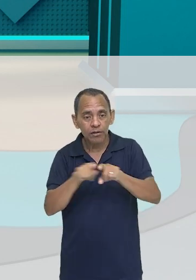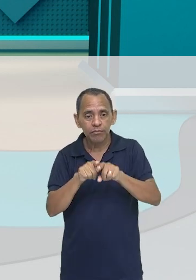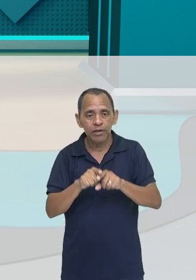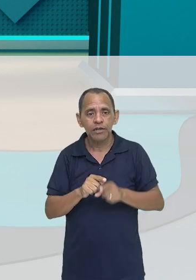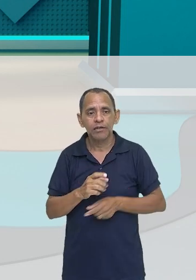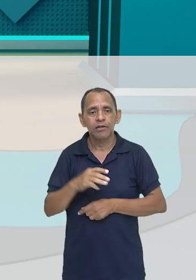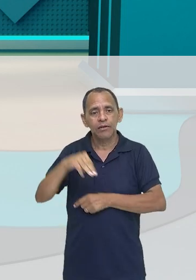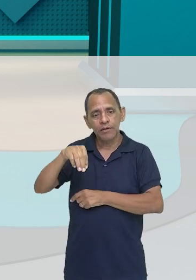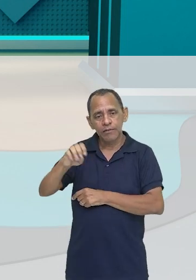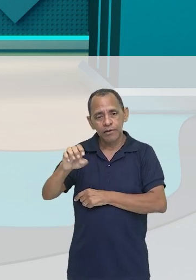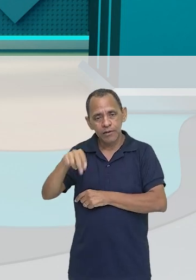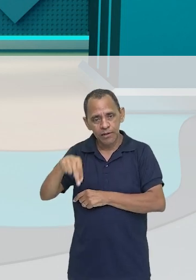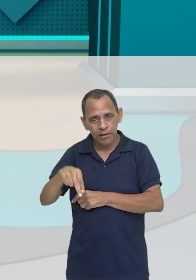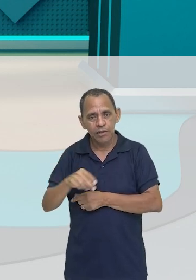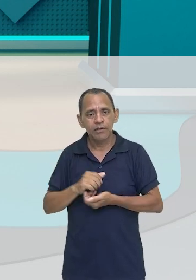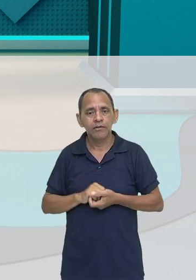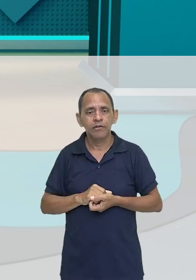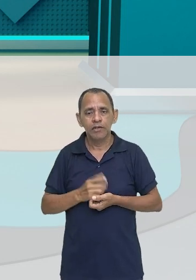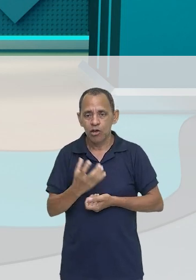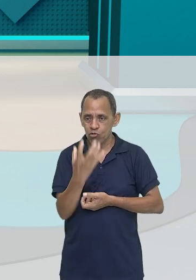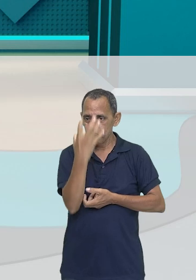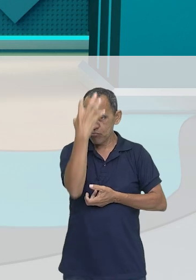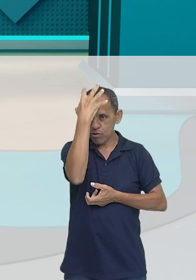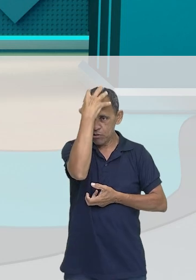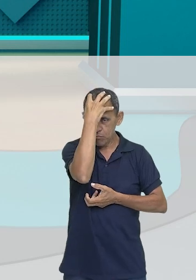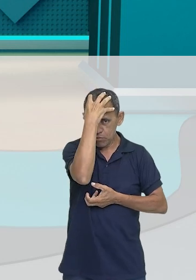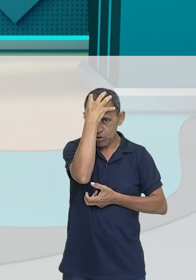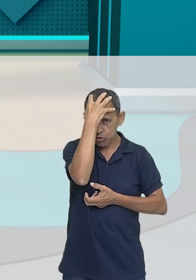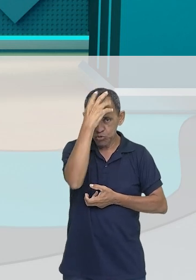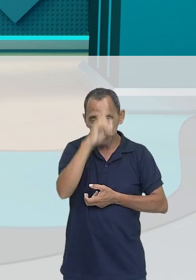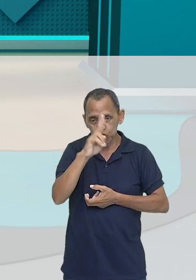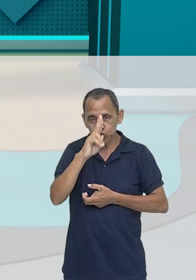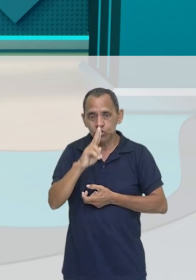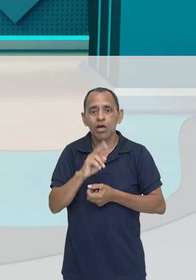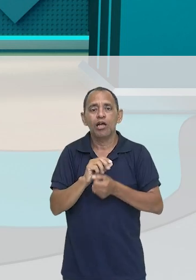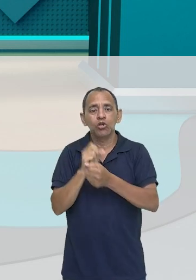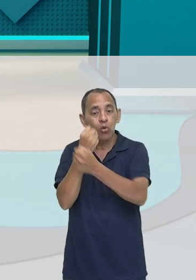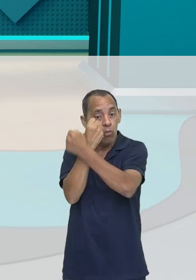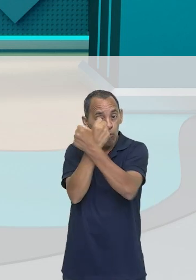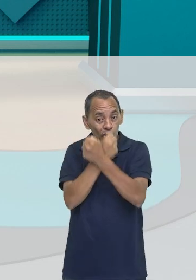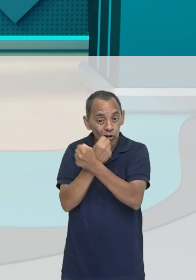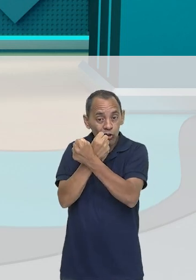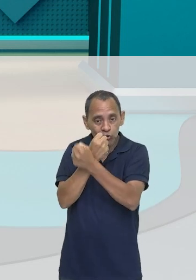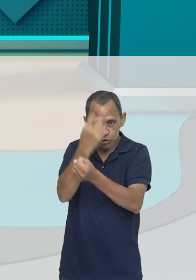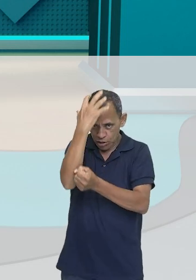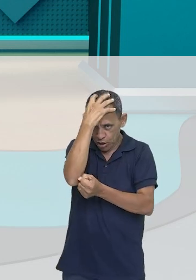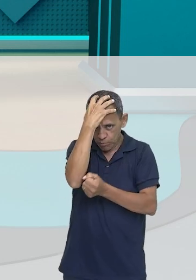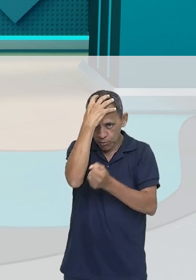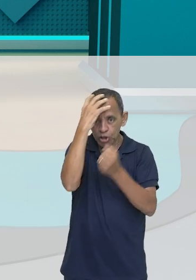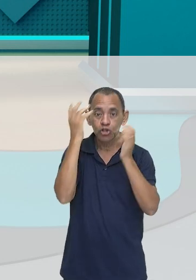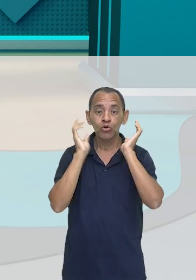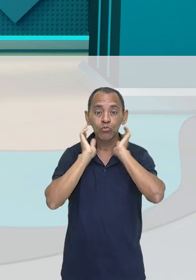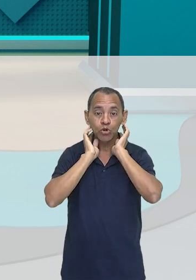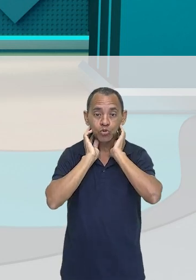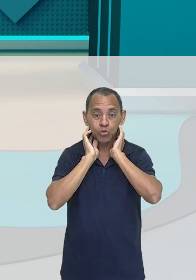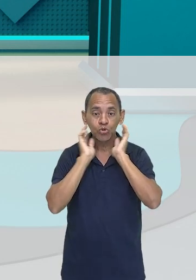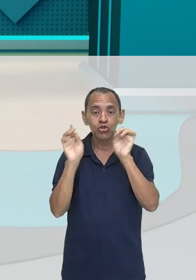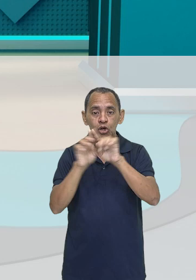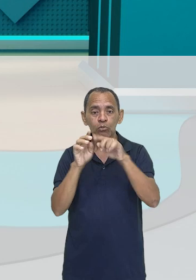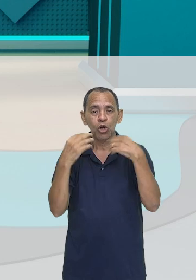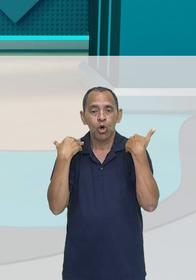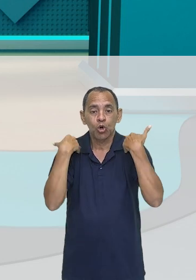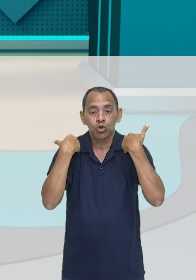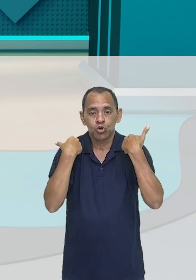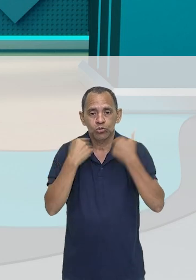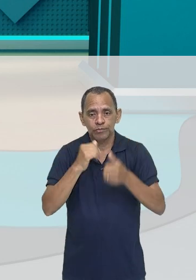cabeça. O men, ele é o capacete utilizado para proteger a cabeça, o pescoço e os ombros